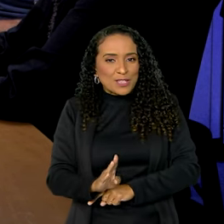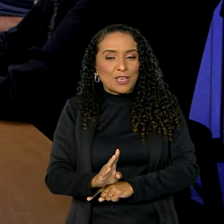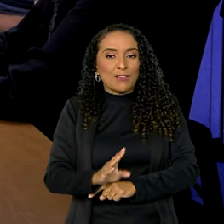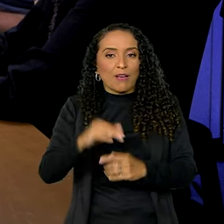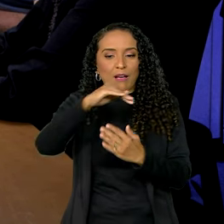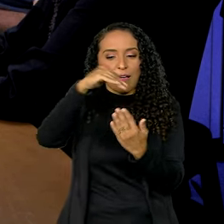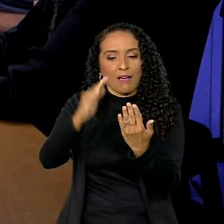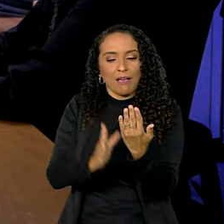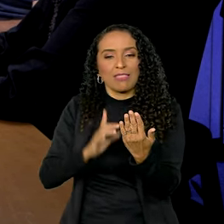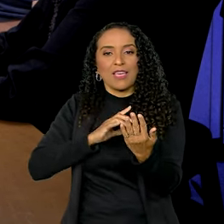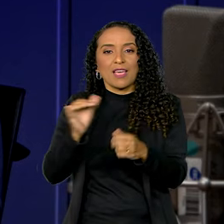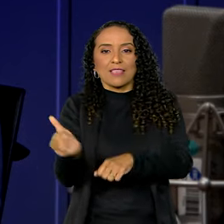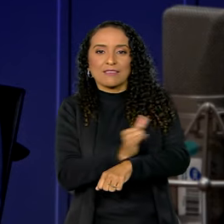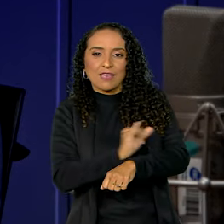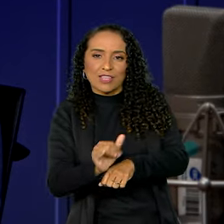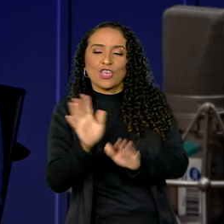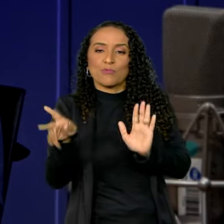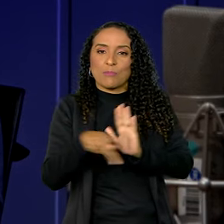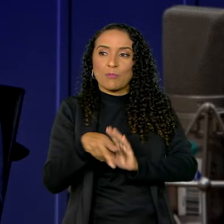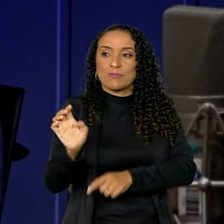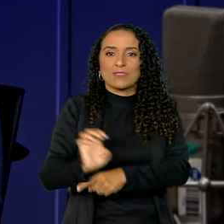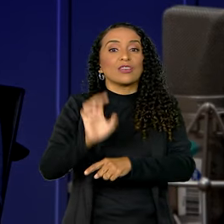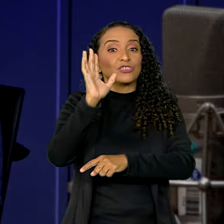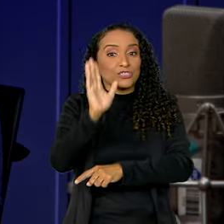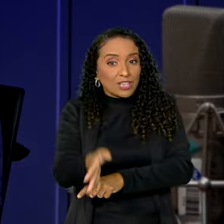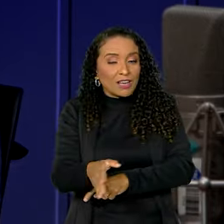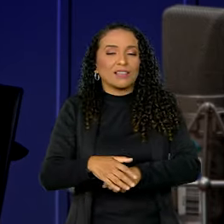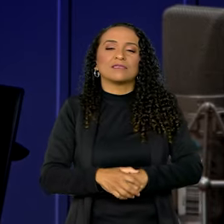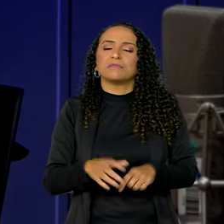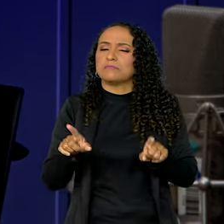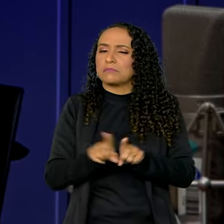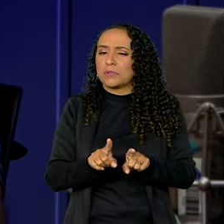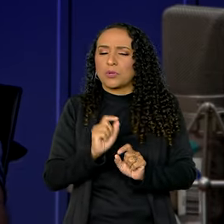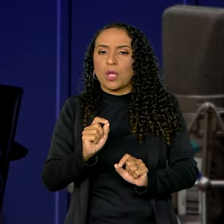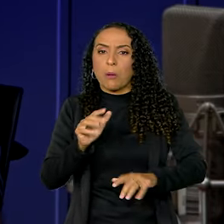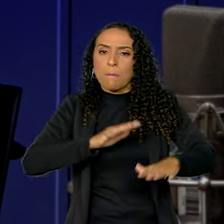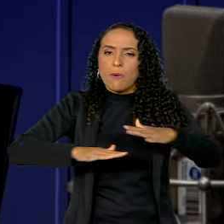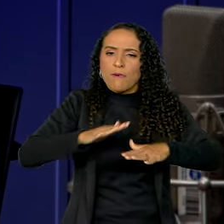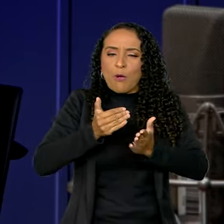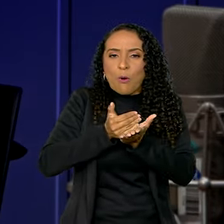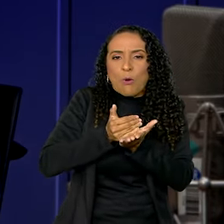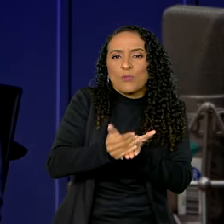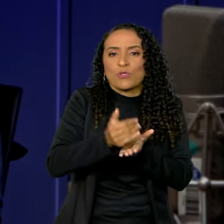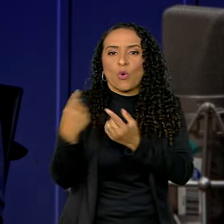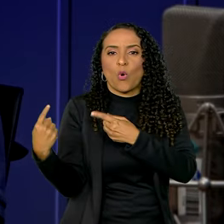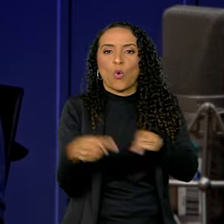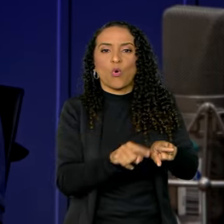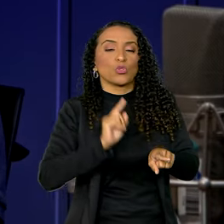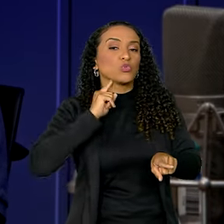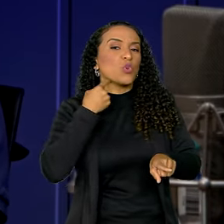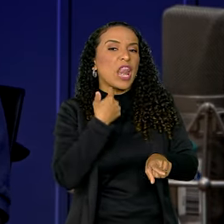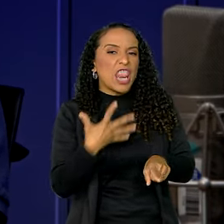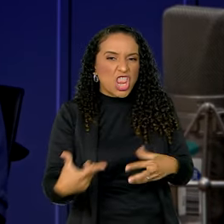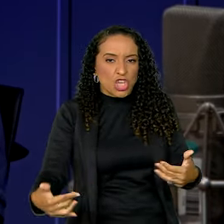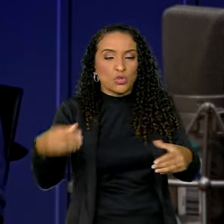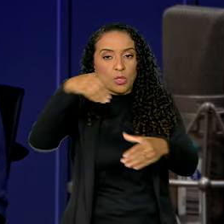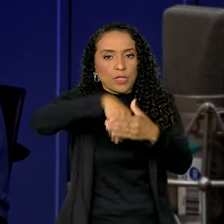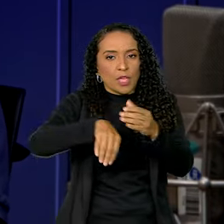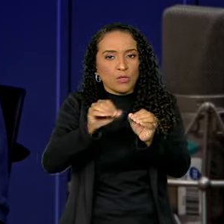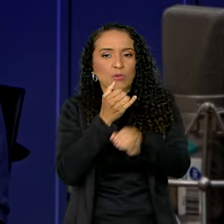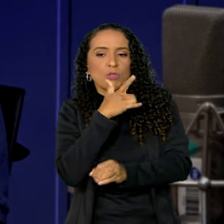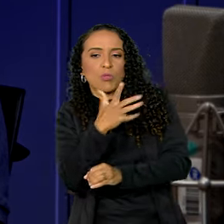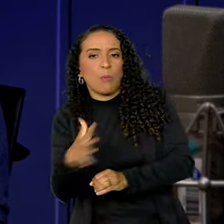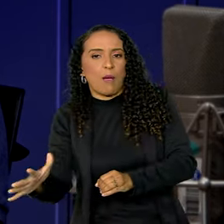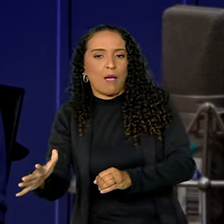costeiros que já T estratégias estaduais ah Ou pelo menos um movimento iniciado para combater o lixo no mar e para isso o